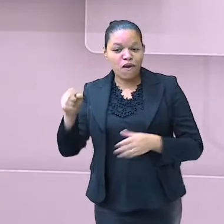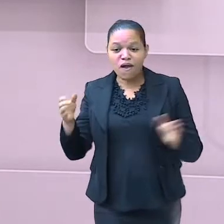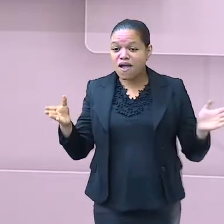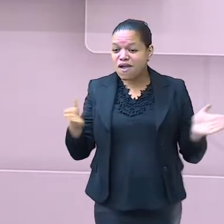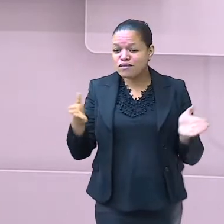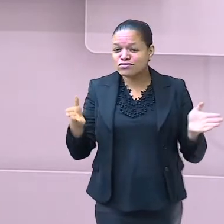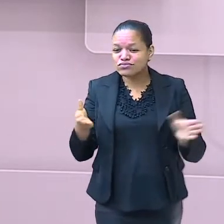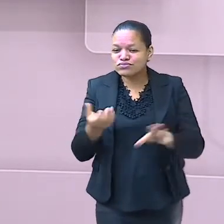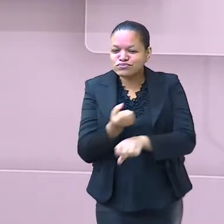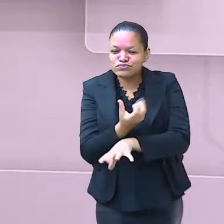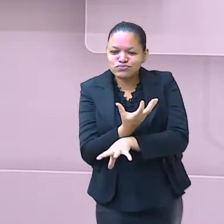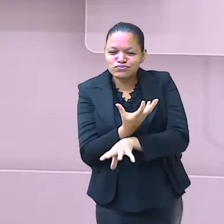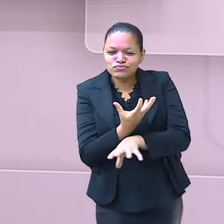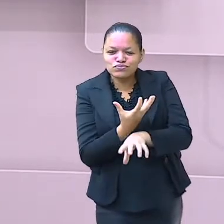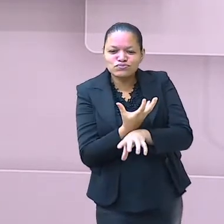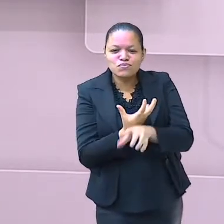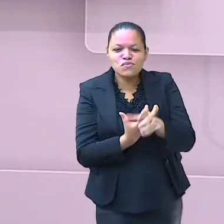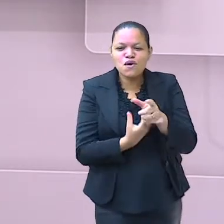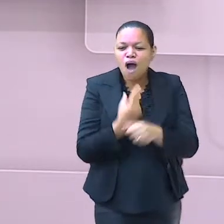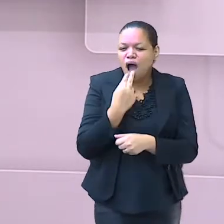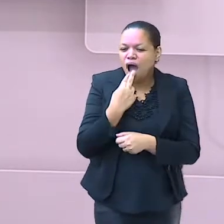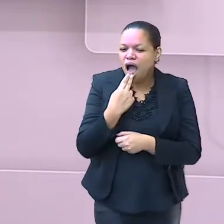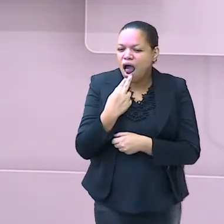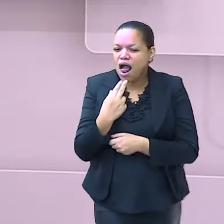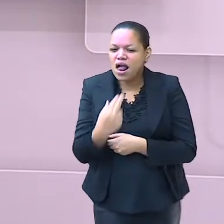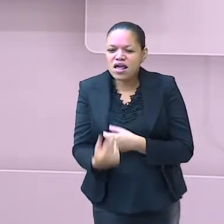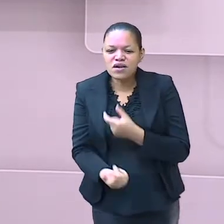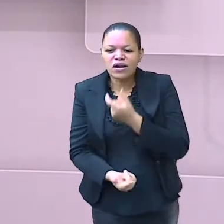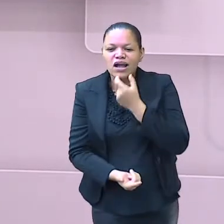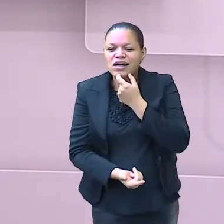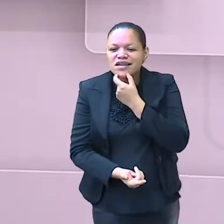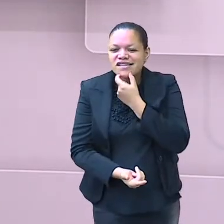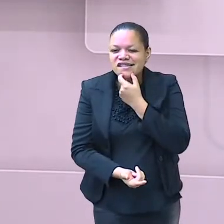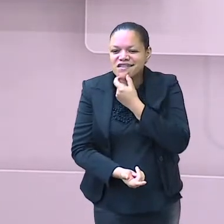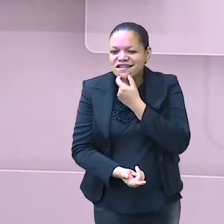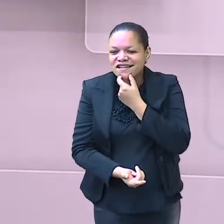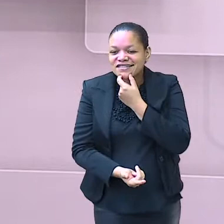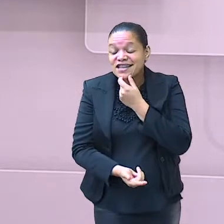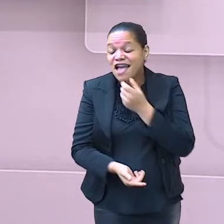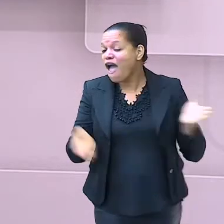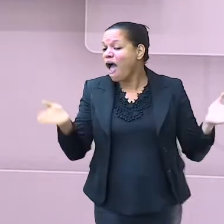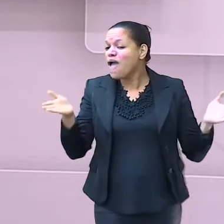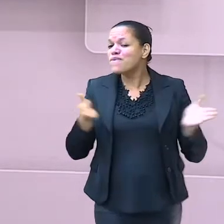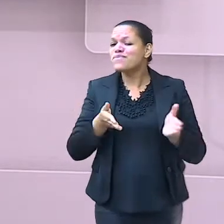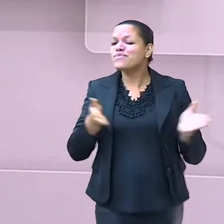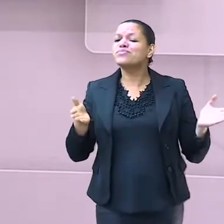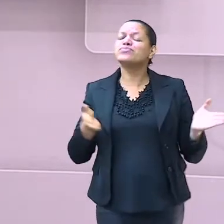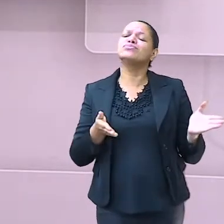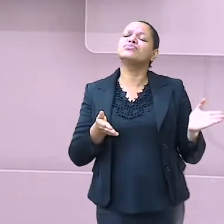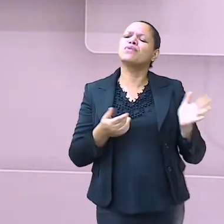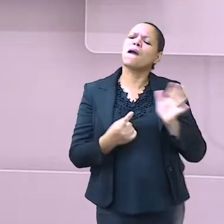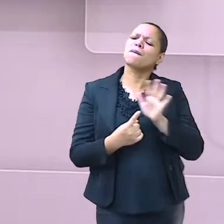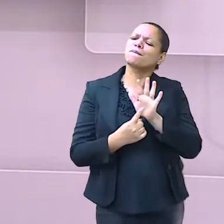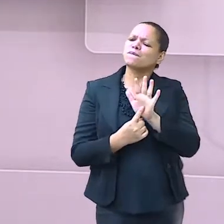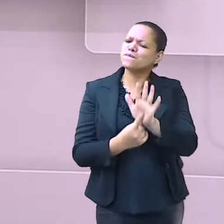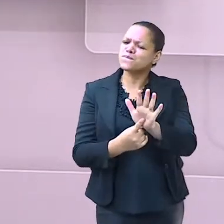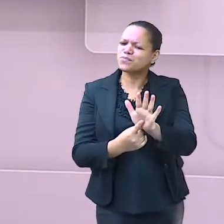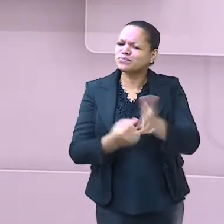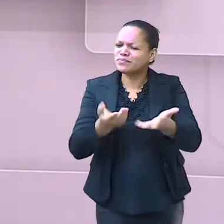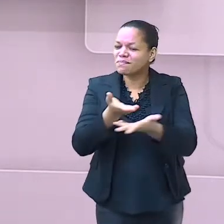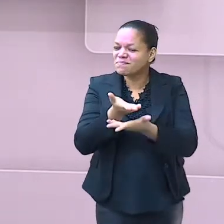nosso conteúdo de língua inglesa. Hoje nós voltaremos aí a olhar para o